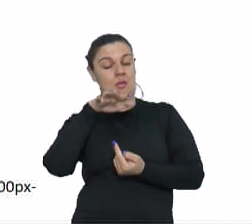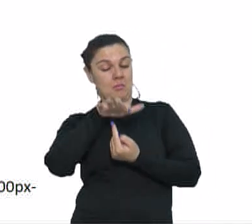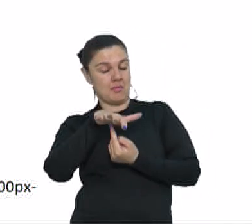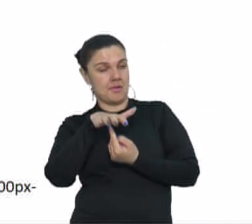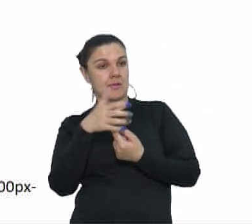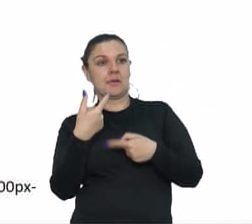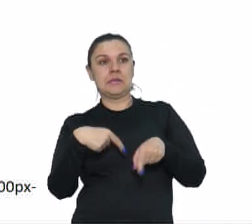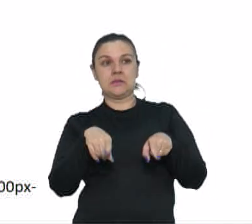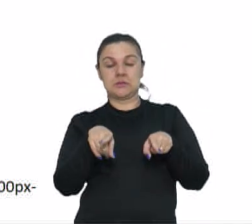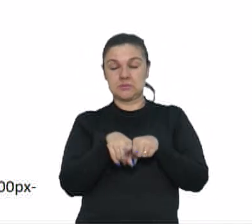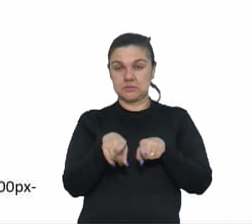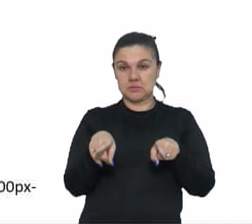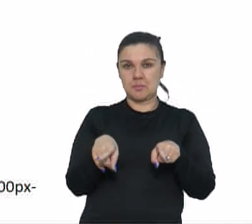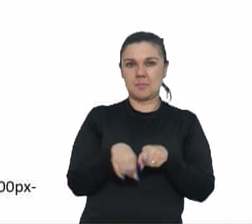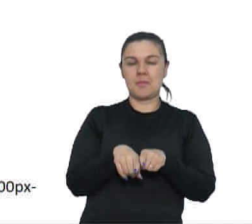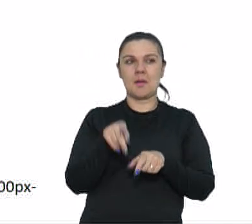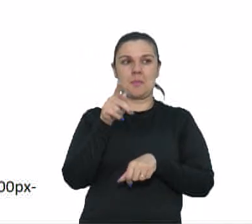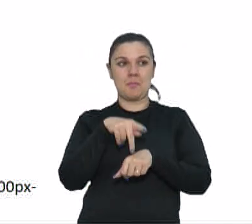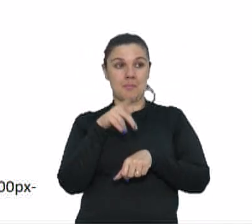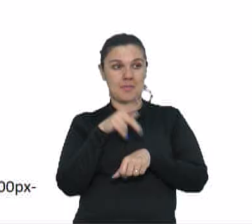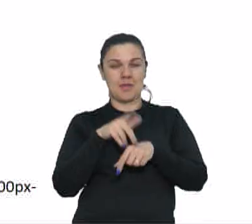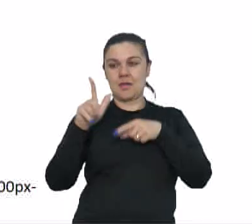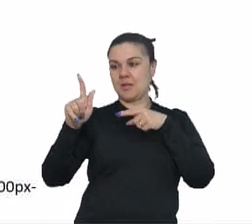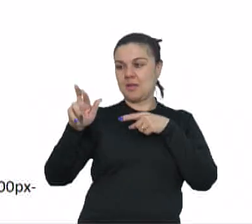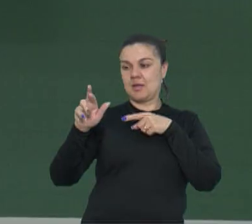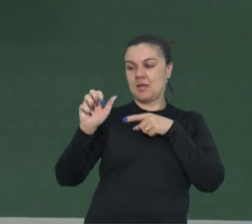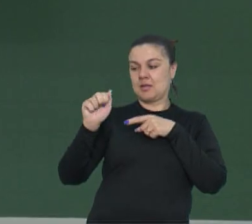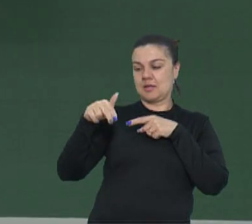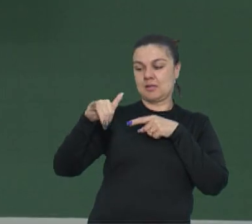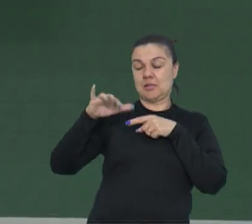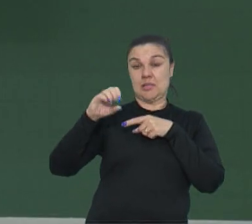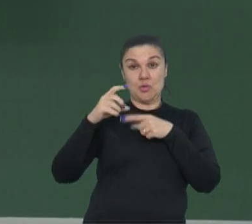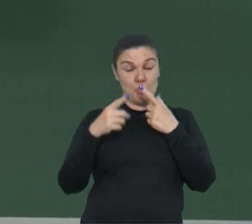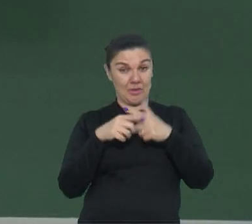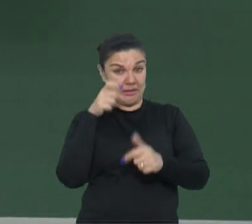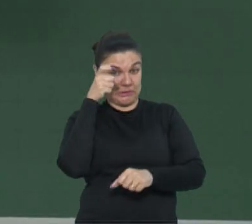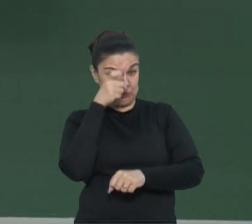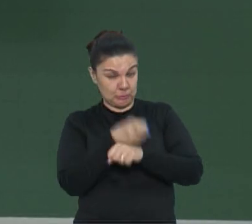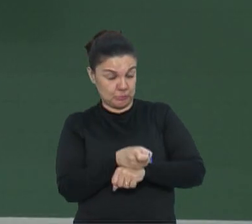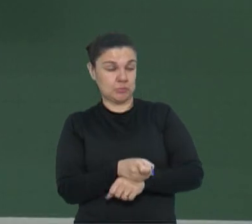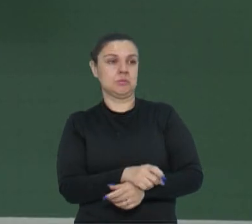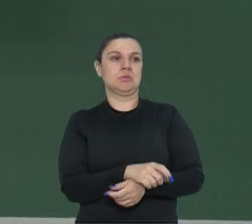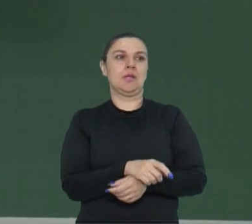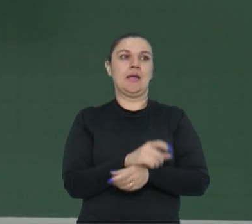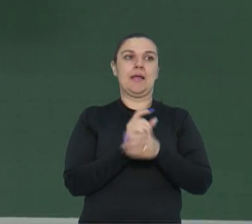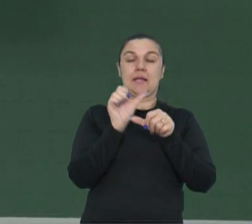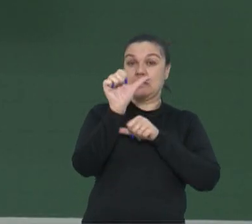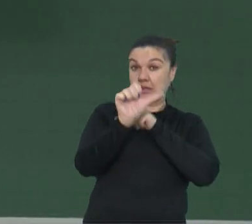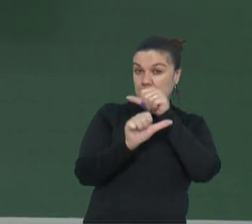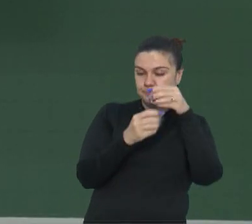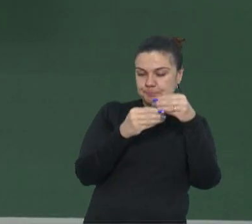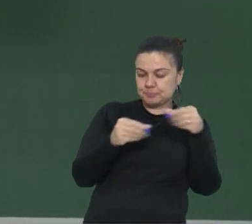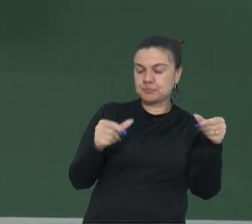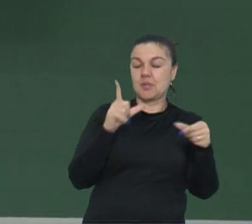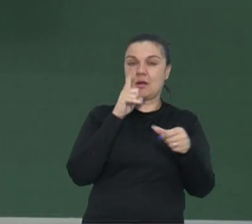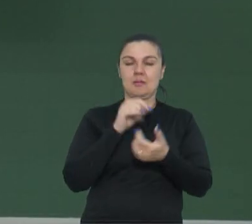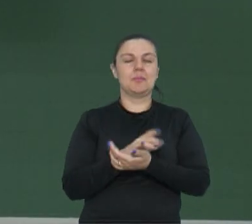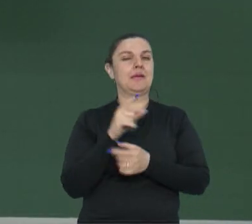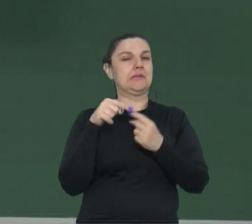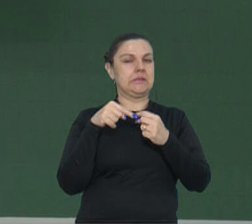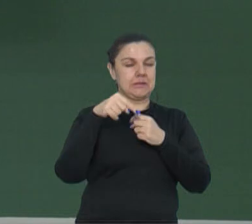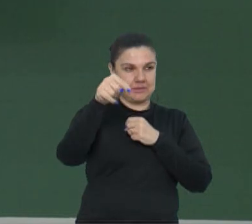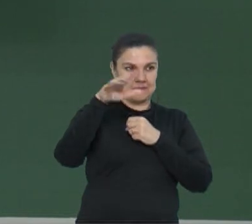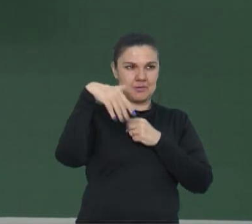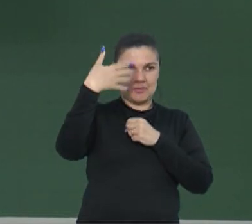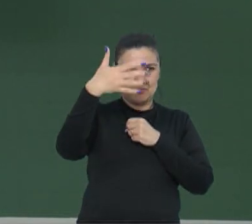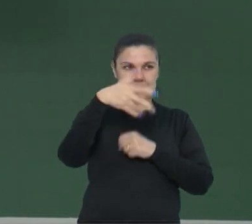também, temos cavernas de granito no Paraná, o que é algo muito raro, porque granito é muito duro, ele não ioniza com a água. Mas isso é um tema que eu deixo